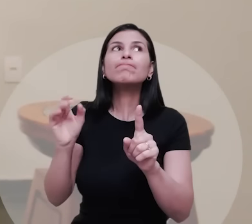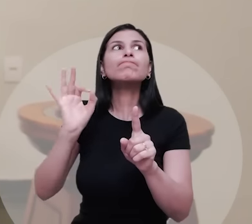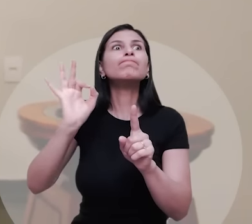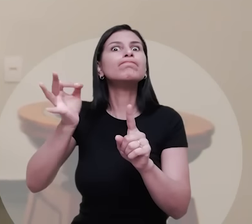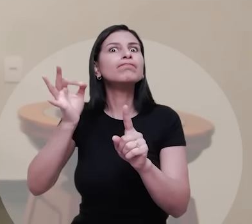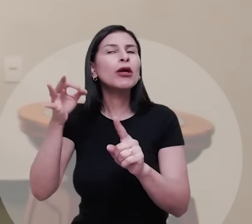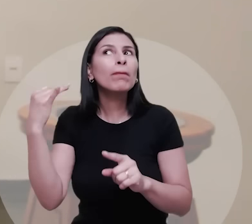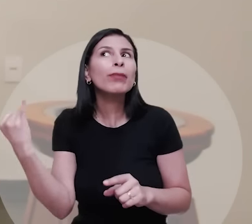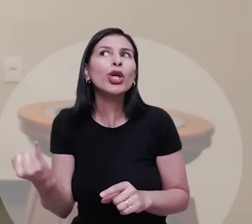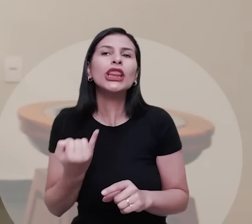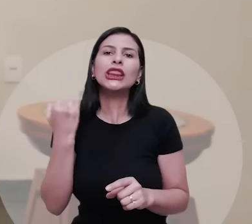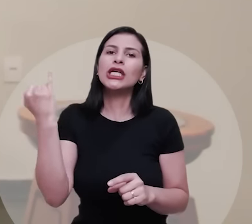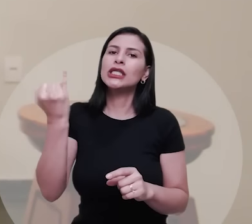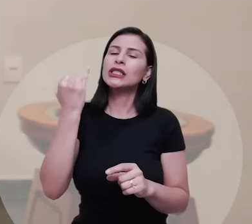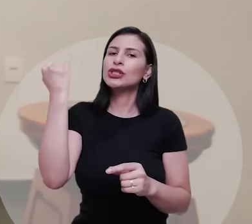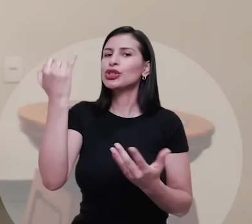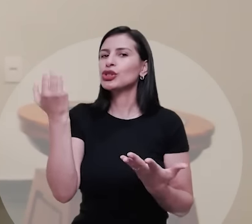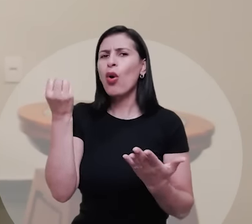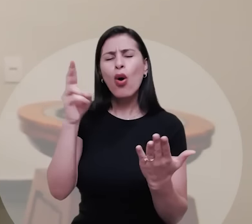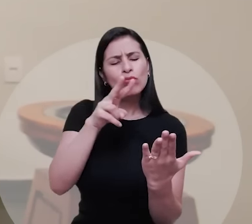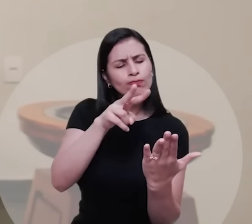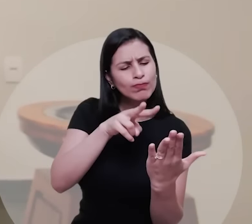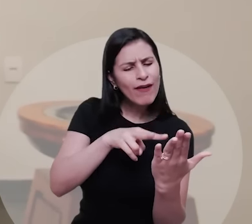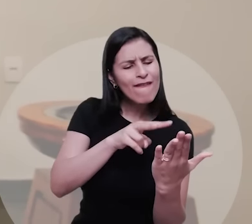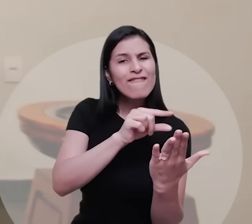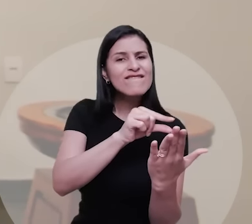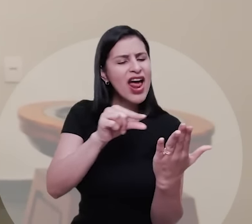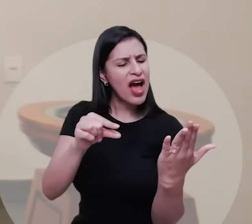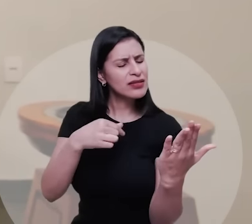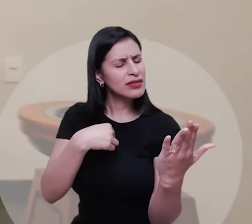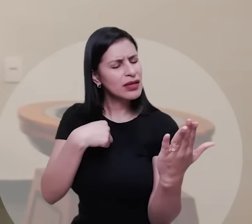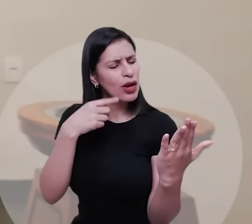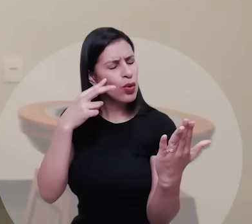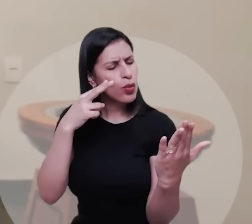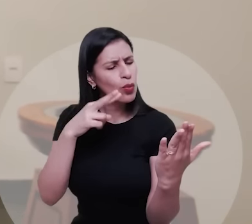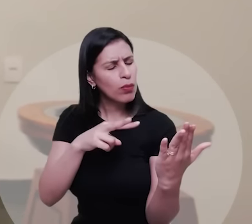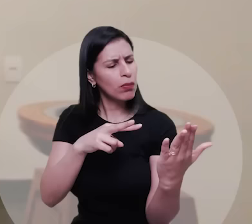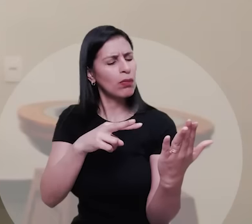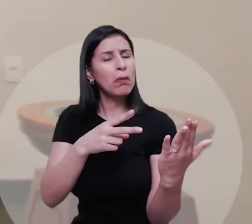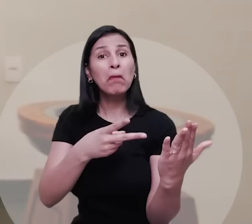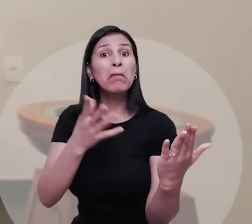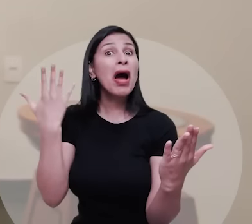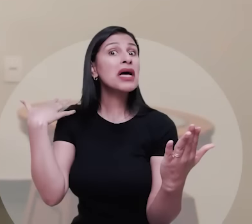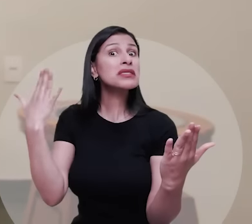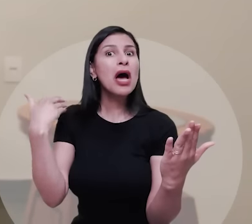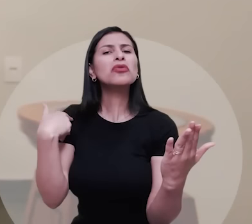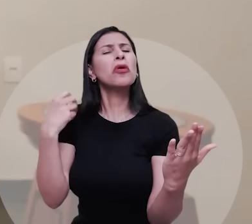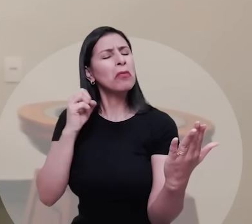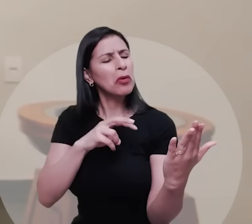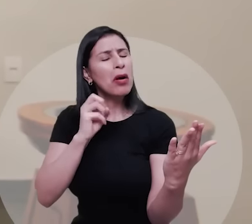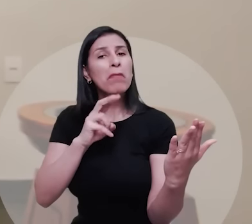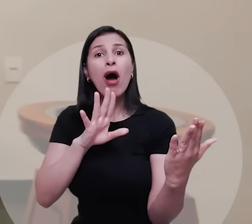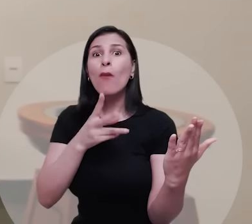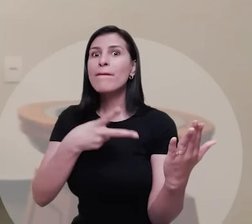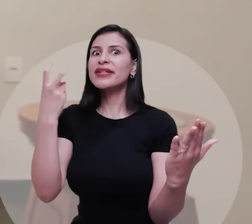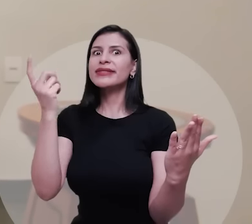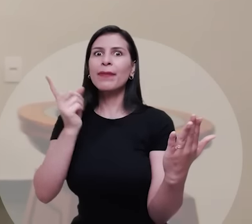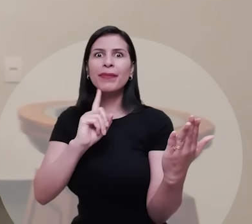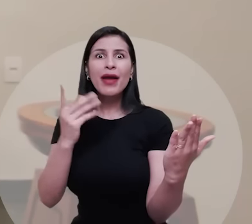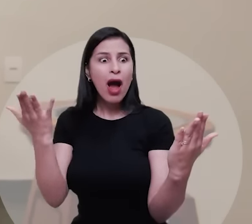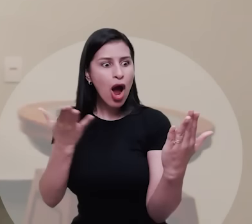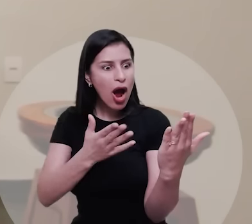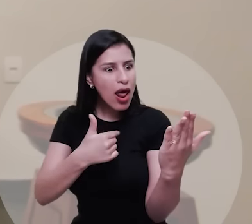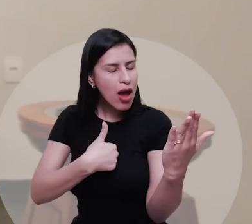essa frase e agora o Senhor abriu os meus olhos. Jesus, quando fala com